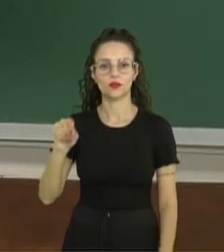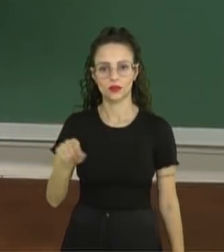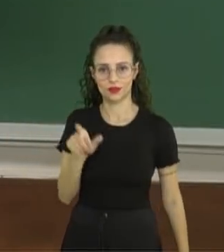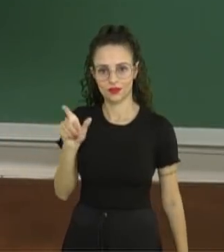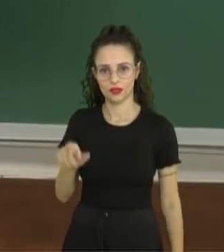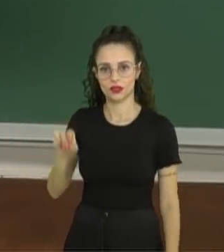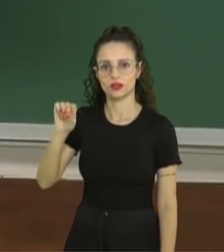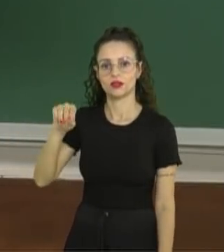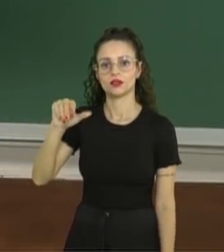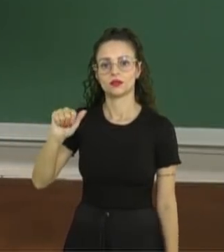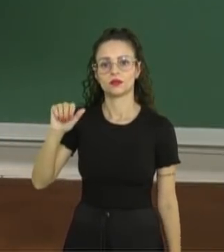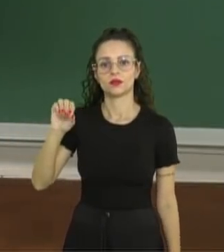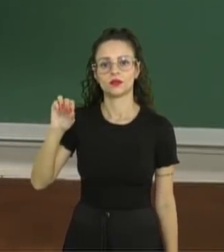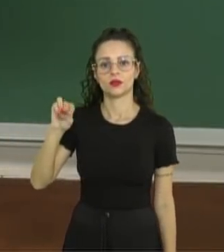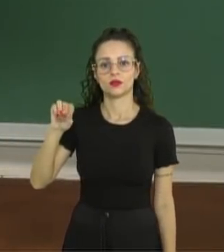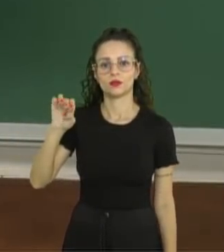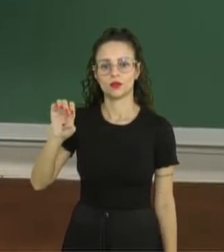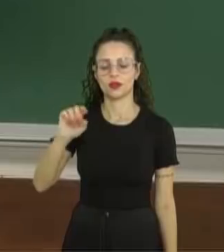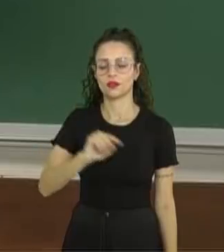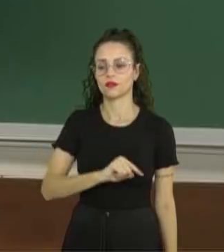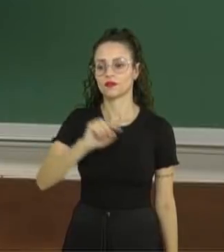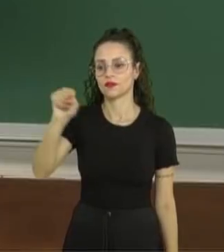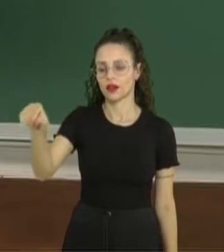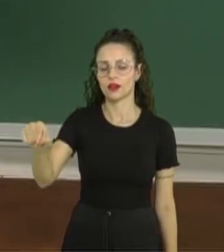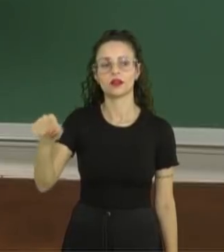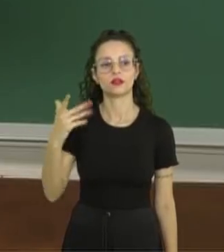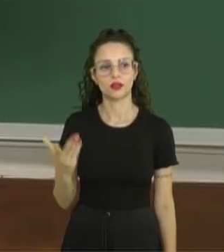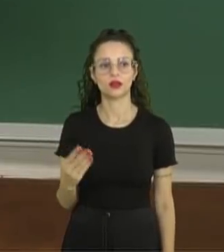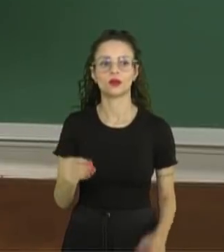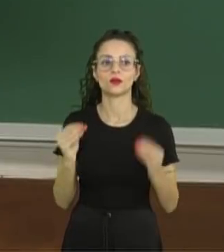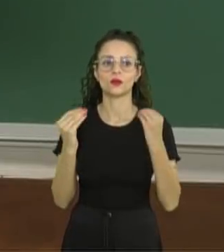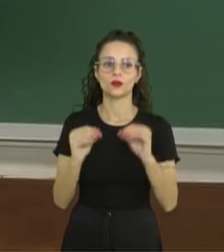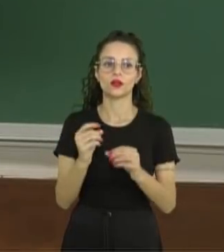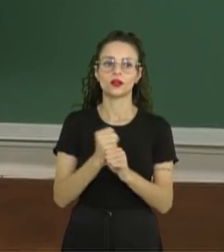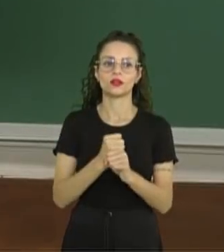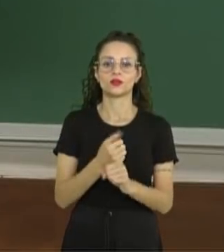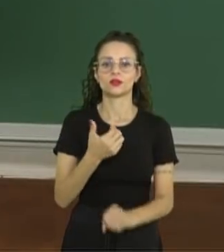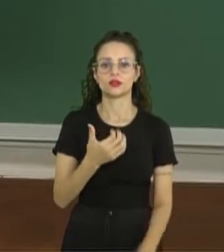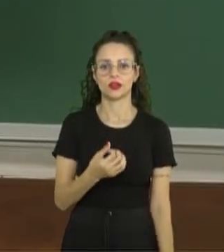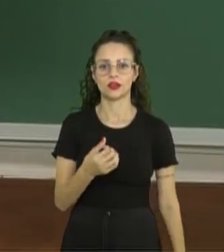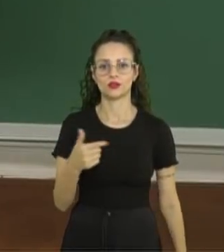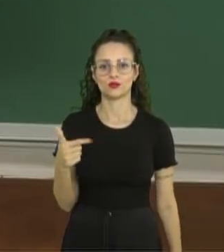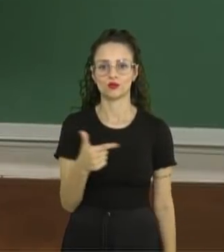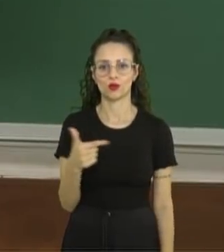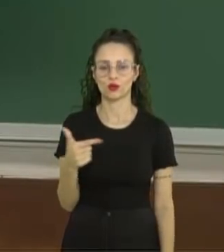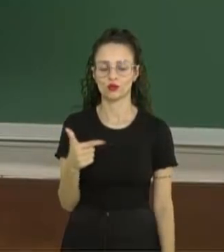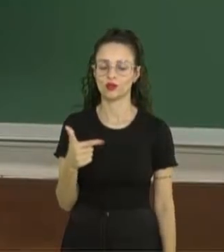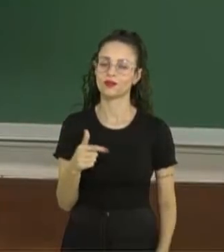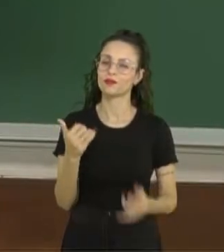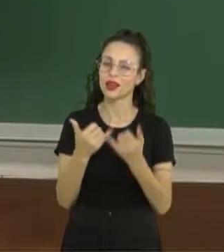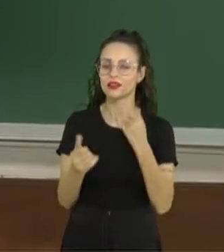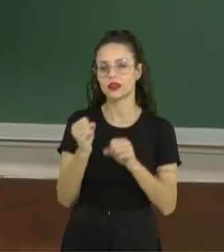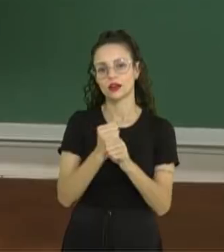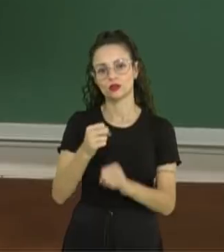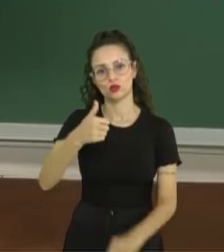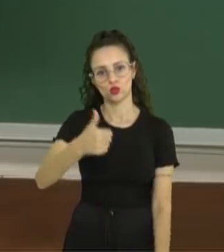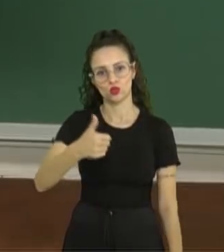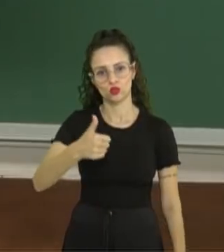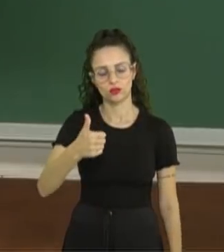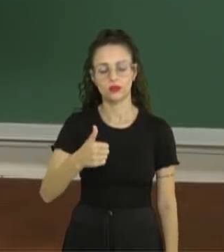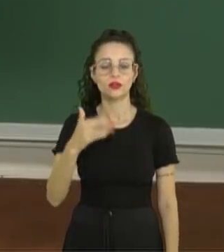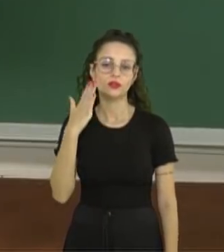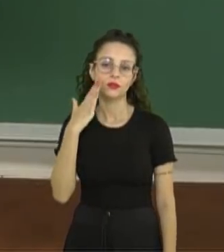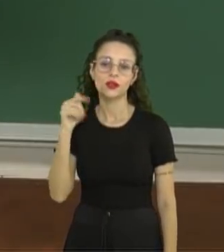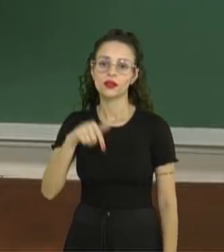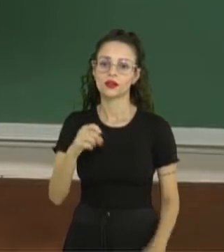foi de Meca para Medina, é colocado a data de 622, como se fosse o ano 1 deles. Para saber que ano eles estão